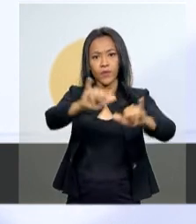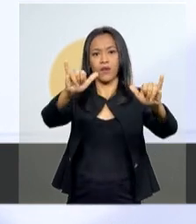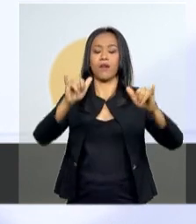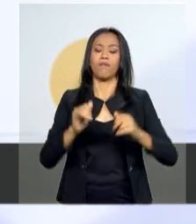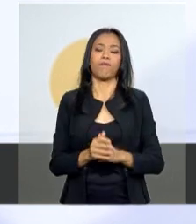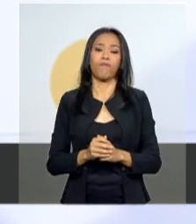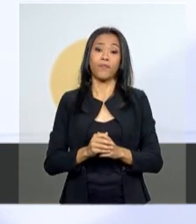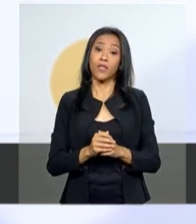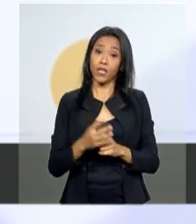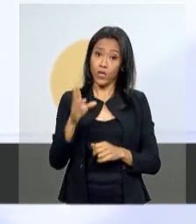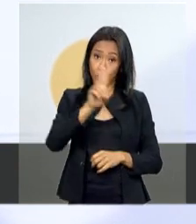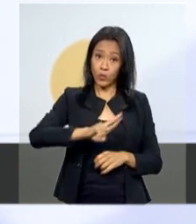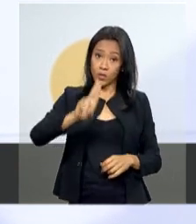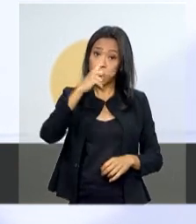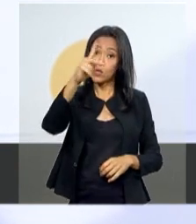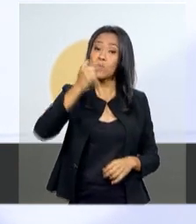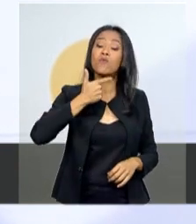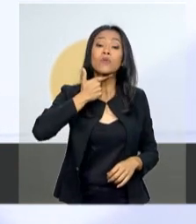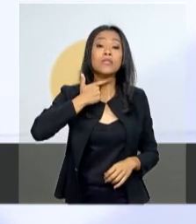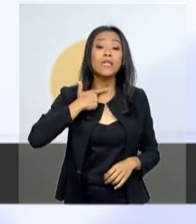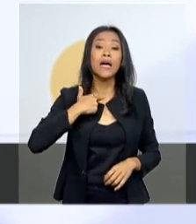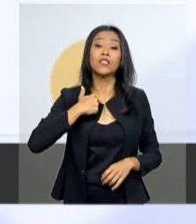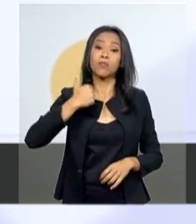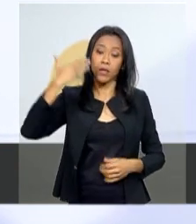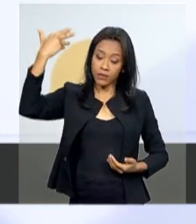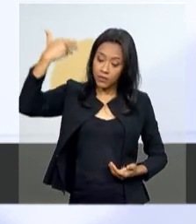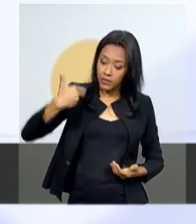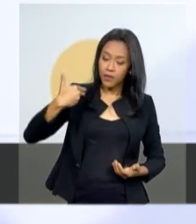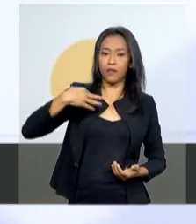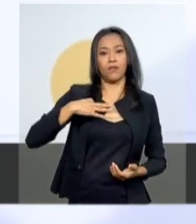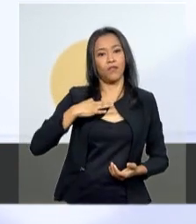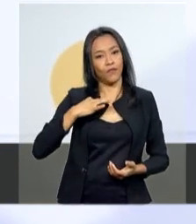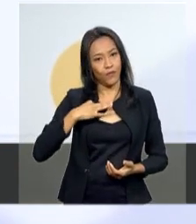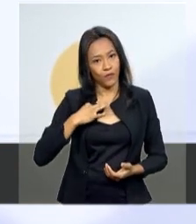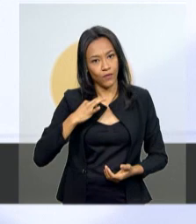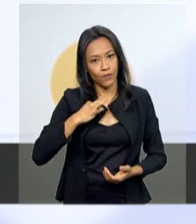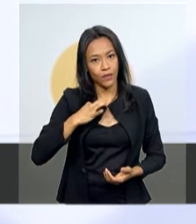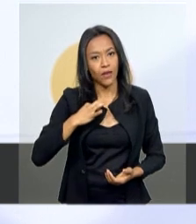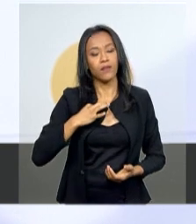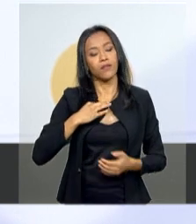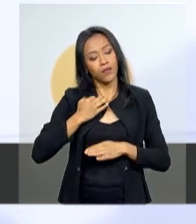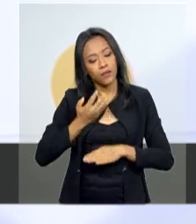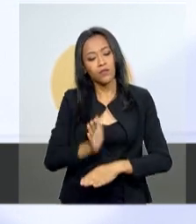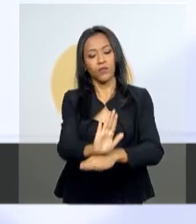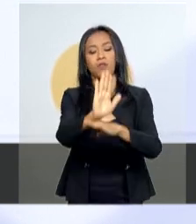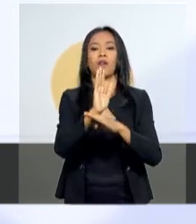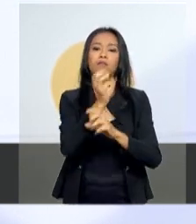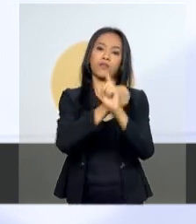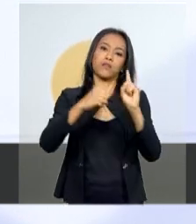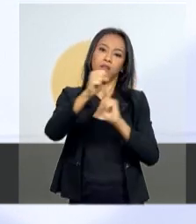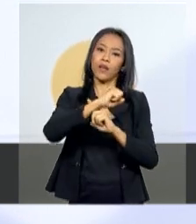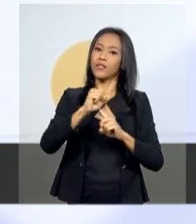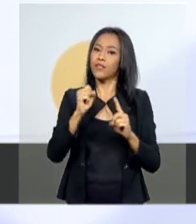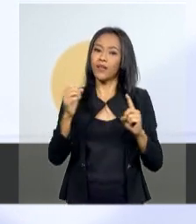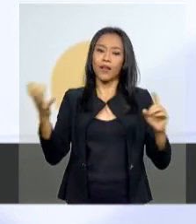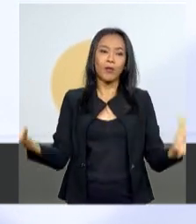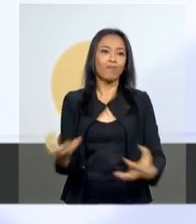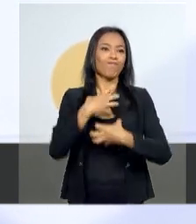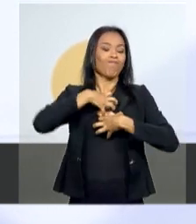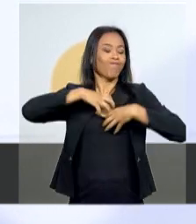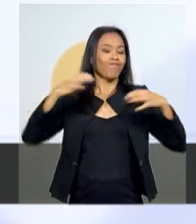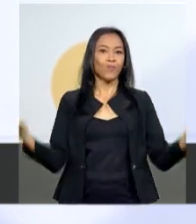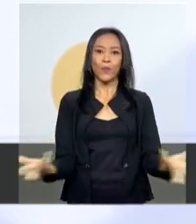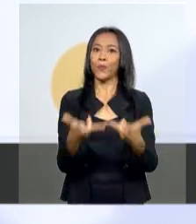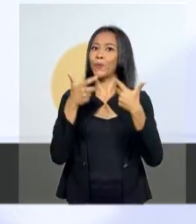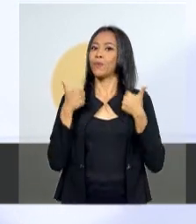usará sua vontade para voluntariar-se e ajudar a sociedade é uma das mais grandiosas que